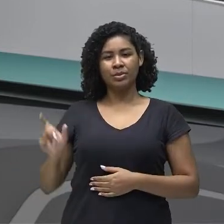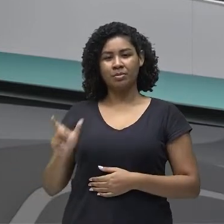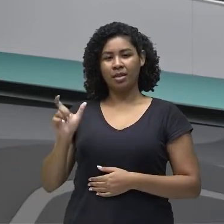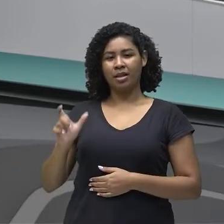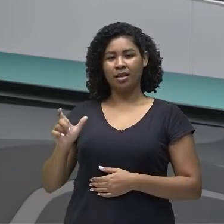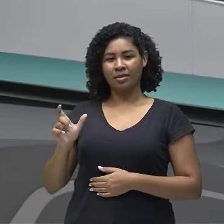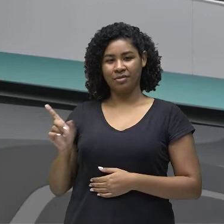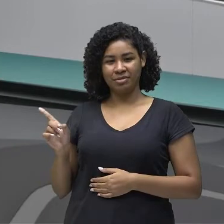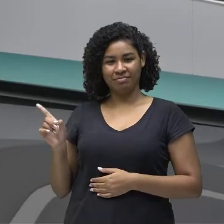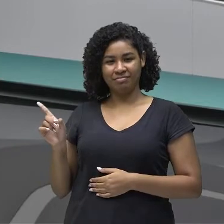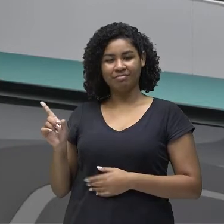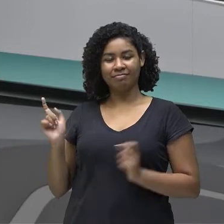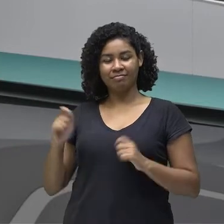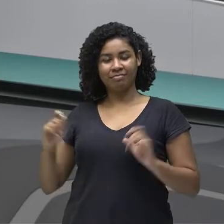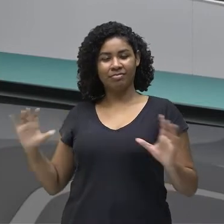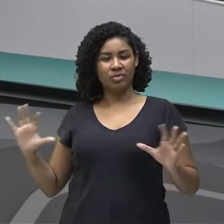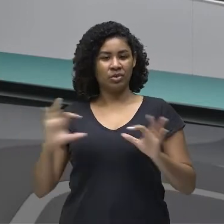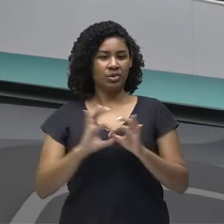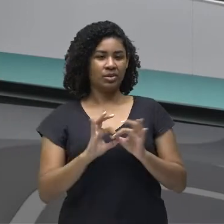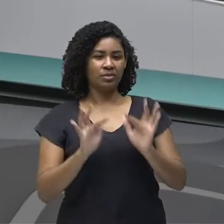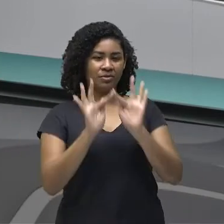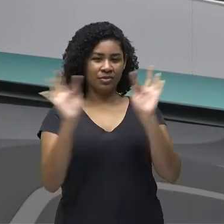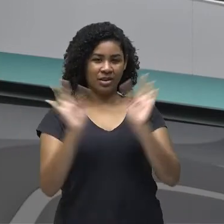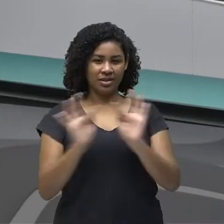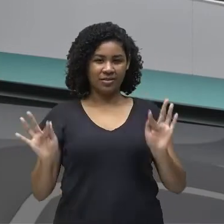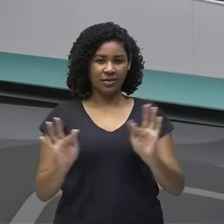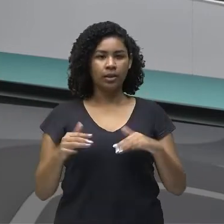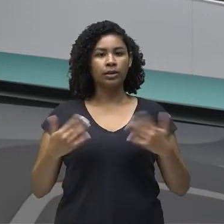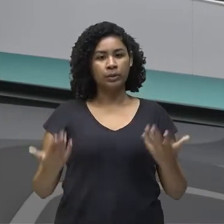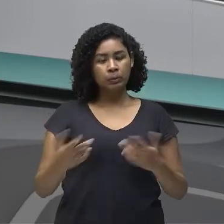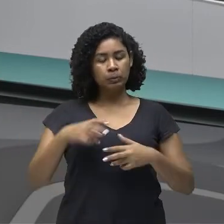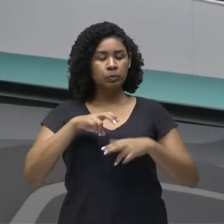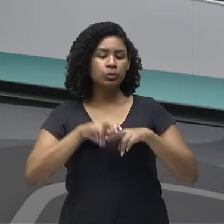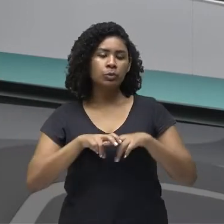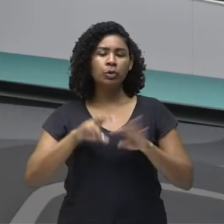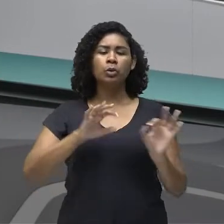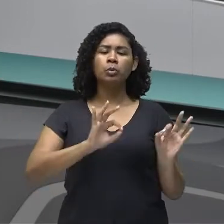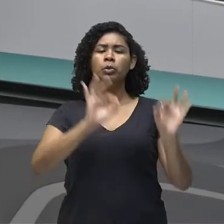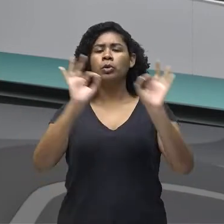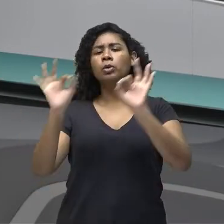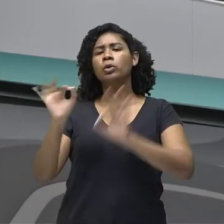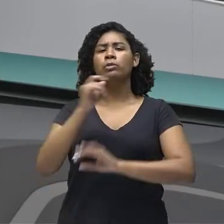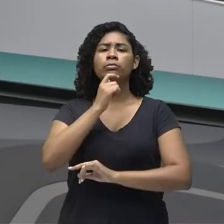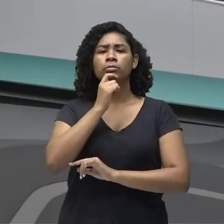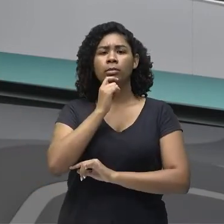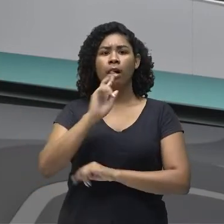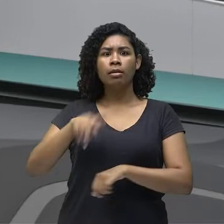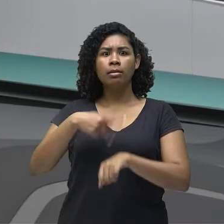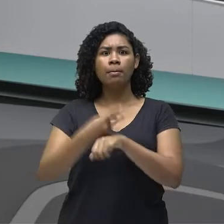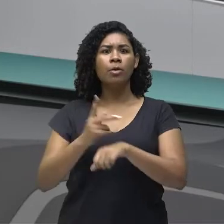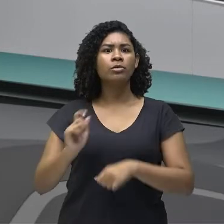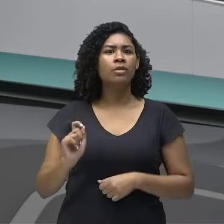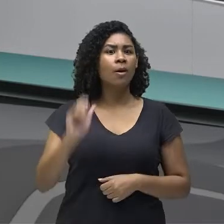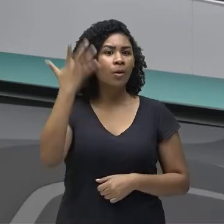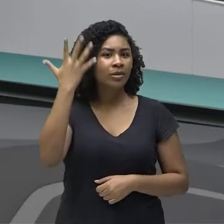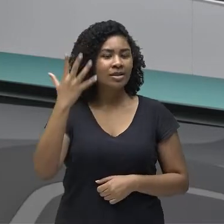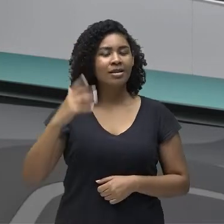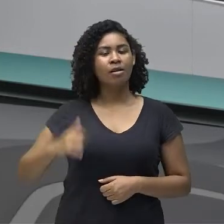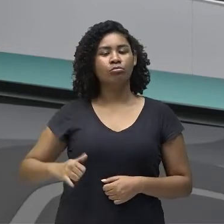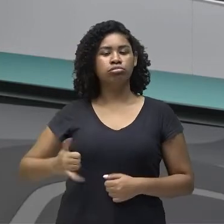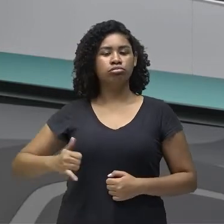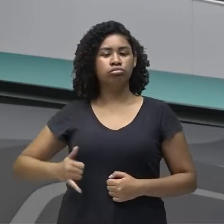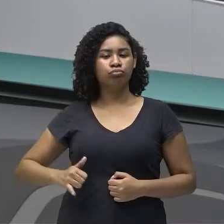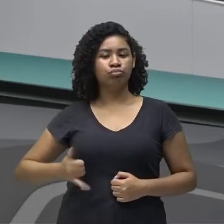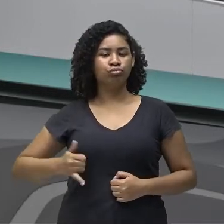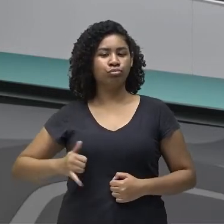duas frases. Então, Solomon estava assistindo TV quando aconteceu uma outra ação, que foi do telefone a tocar.